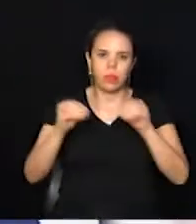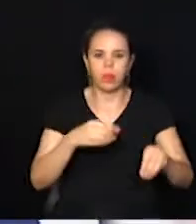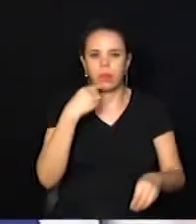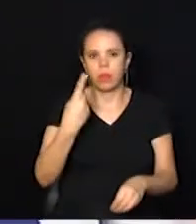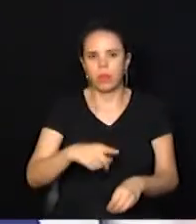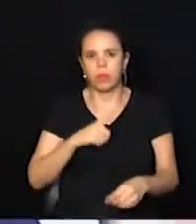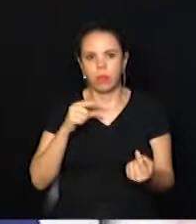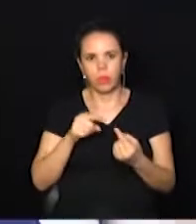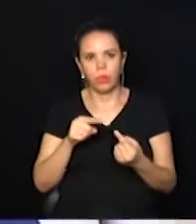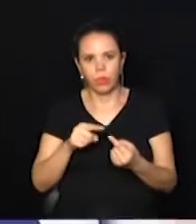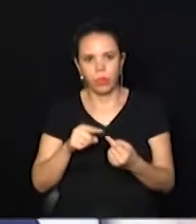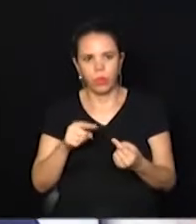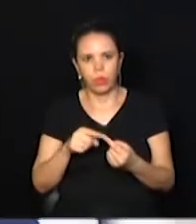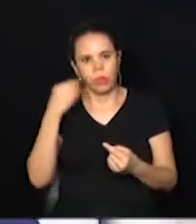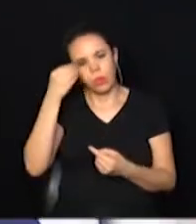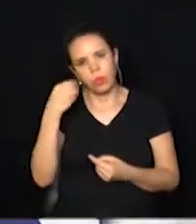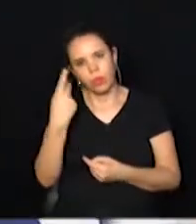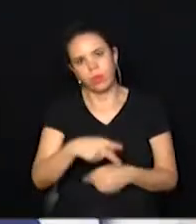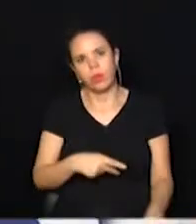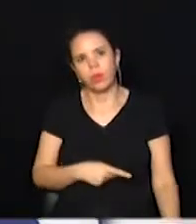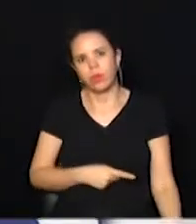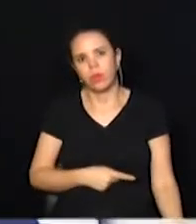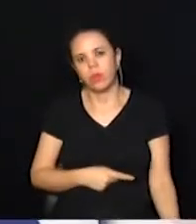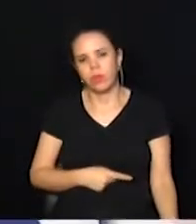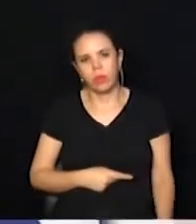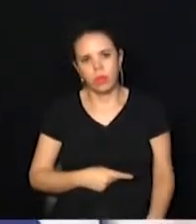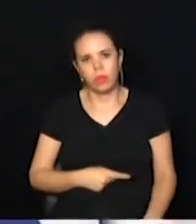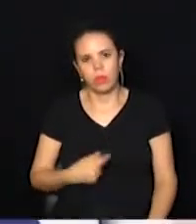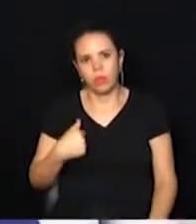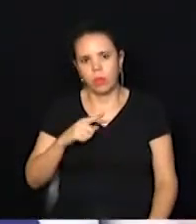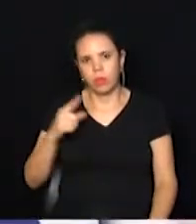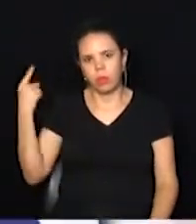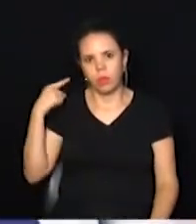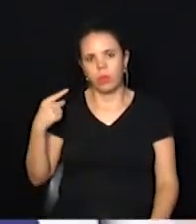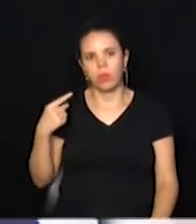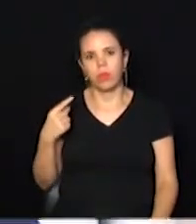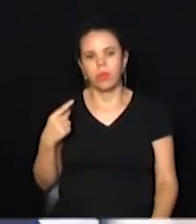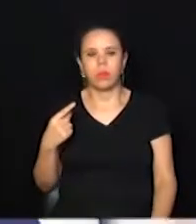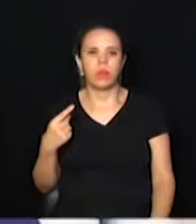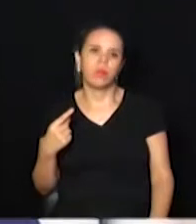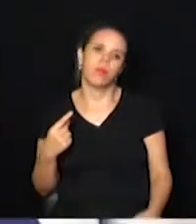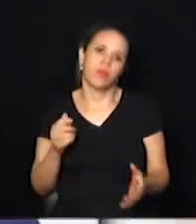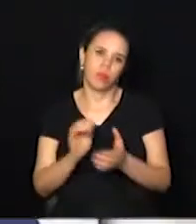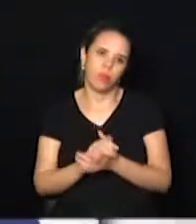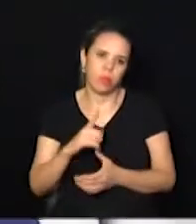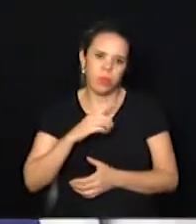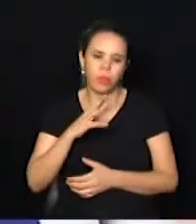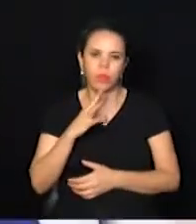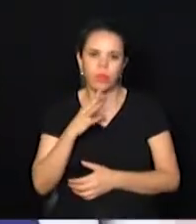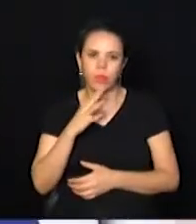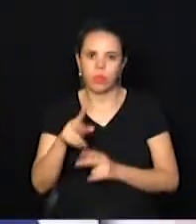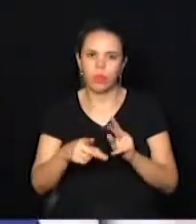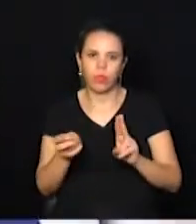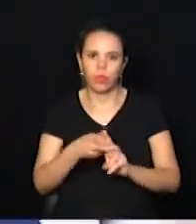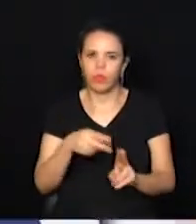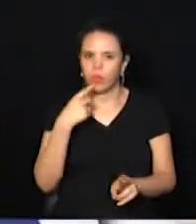ver com uma experiência que eu tive, que a minha companheira teve, de conhecer o SUS Campinas,